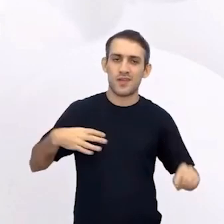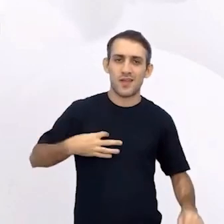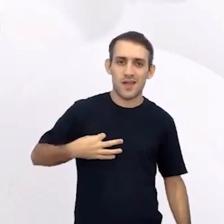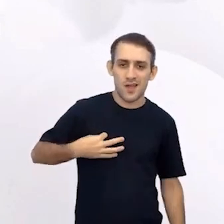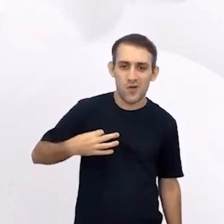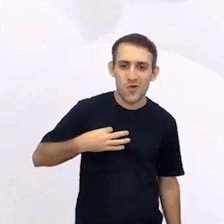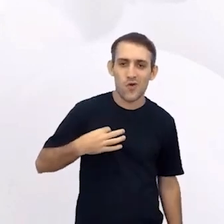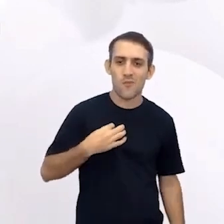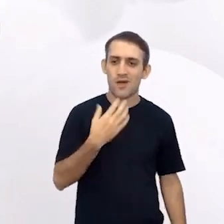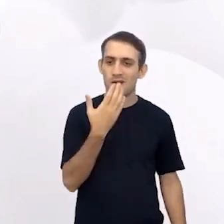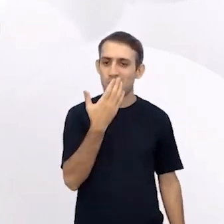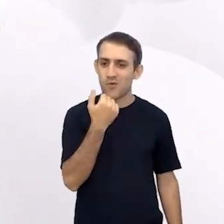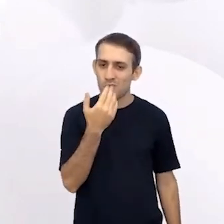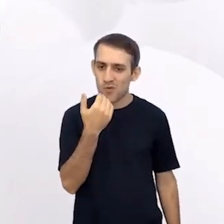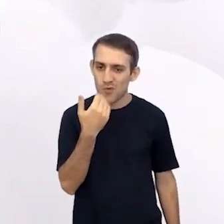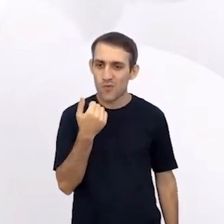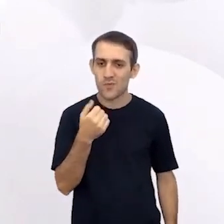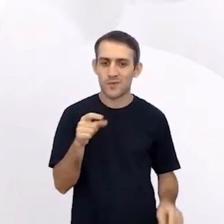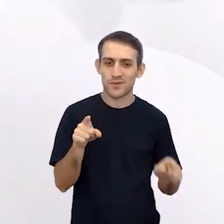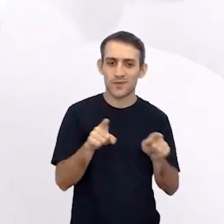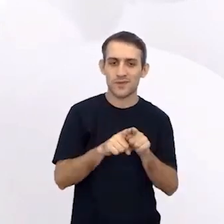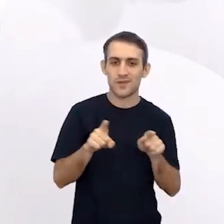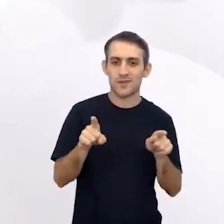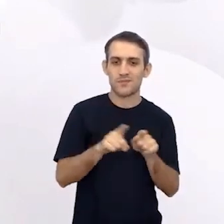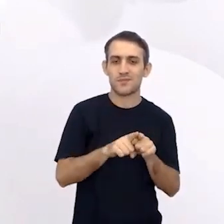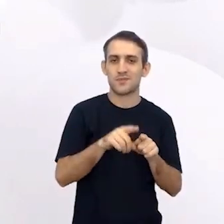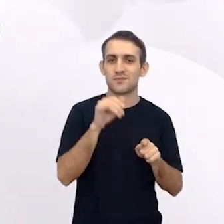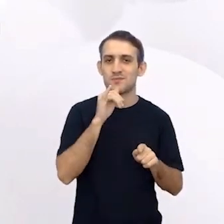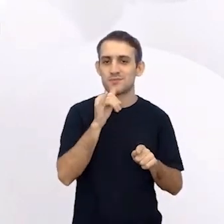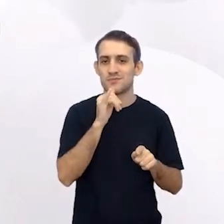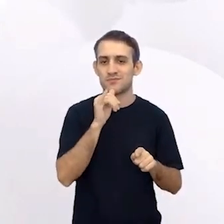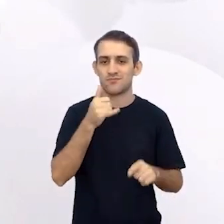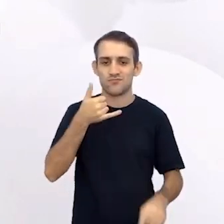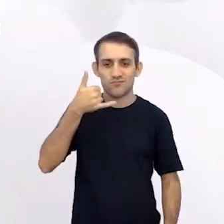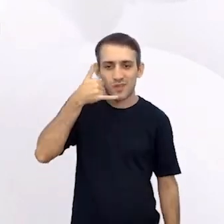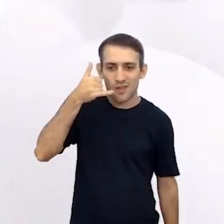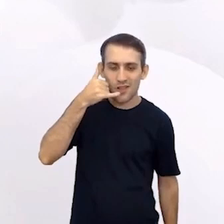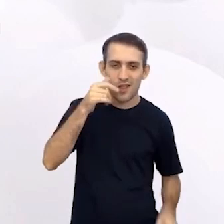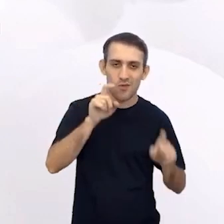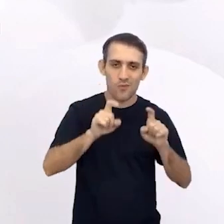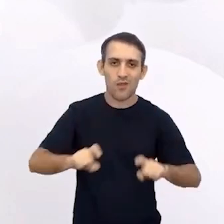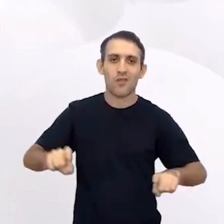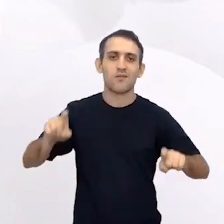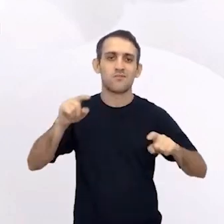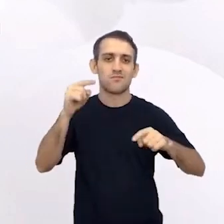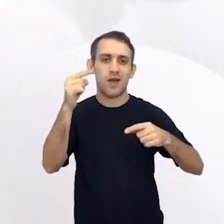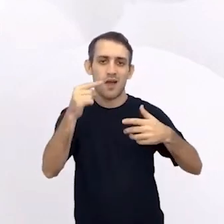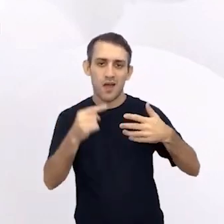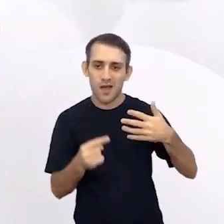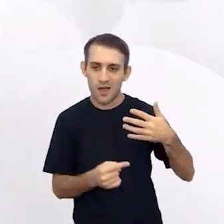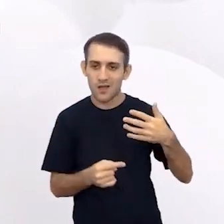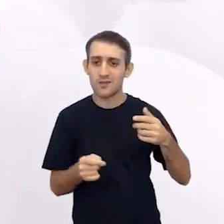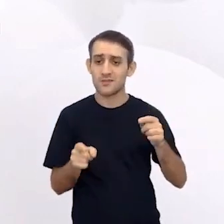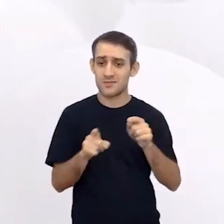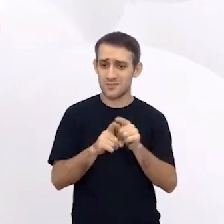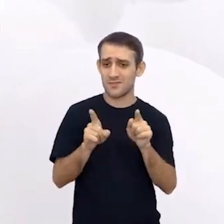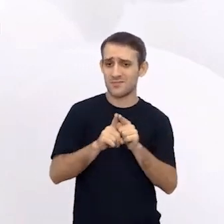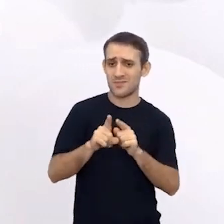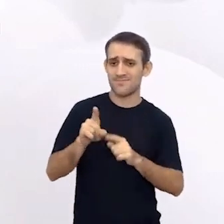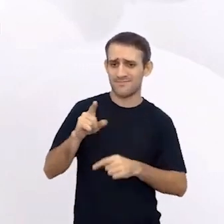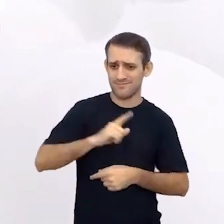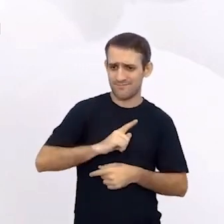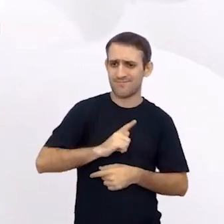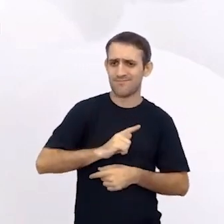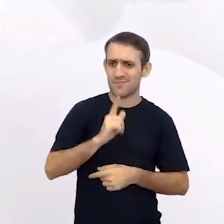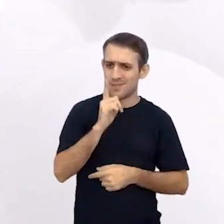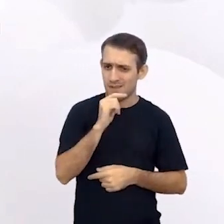roupa, comida, né? Eletrônicos, igual o Bruno citou. E aí também entra a água,